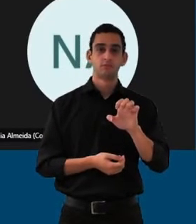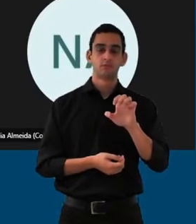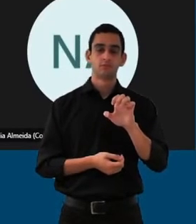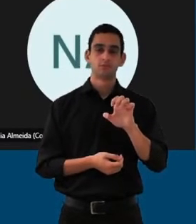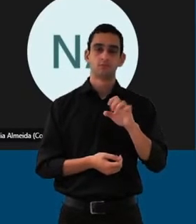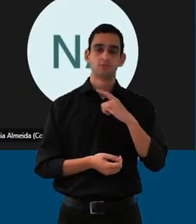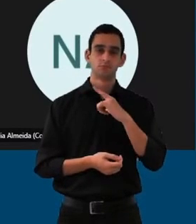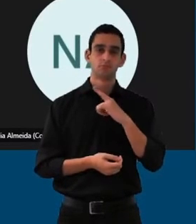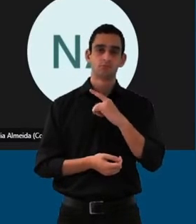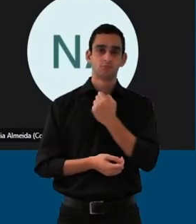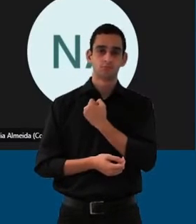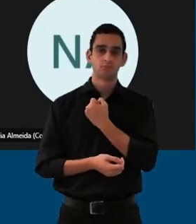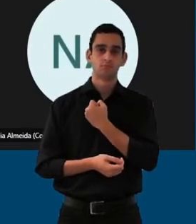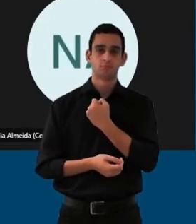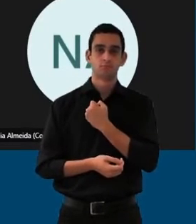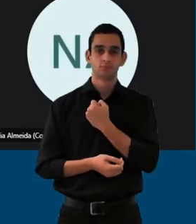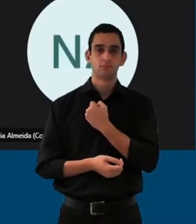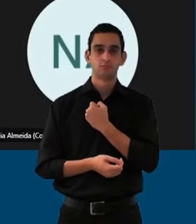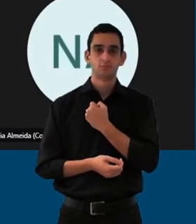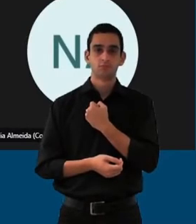0707808, dígito